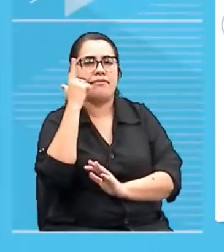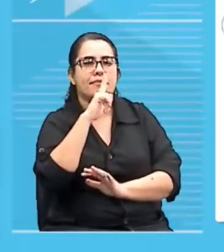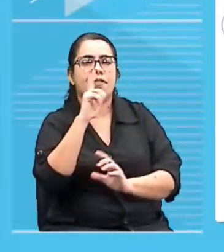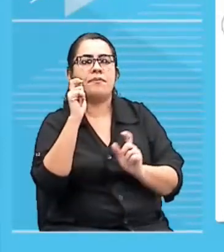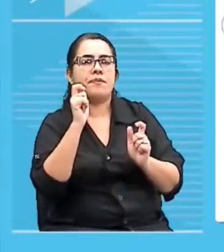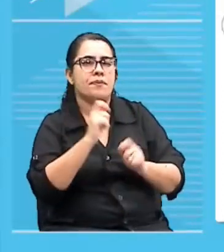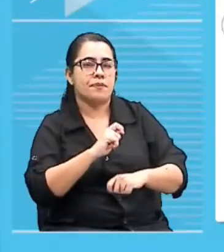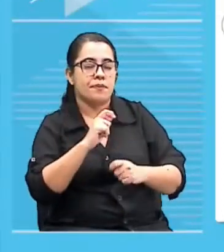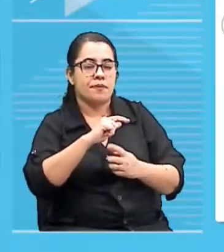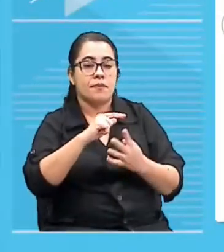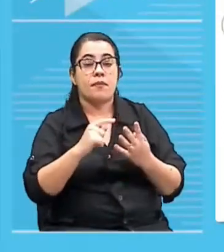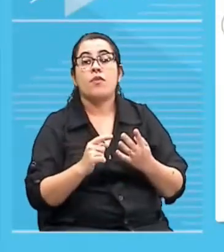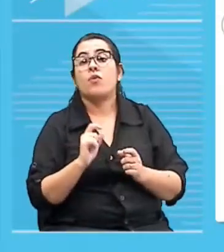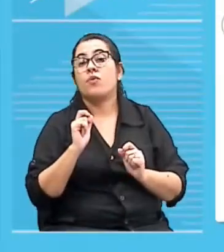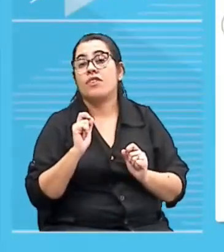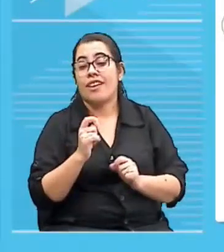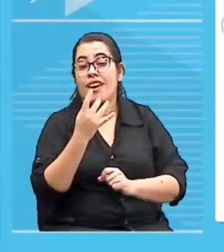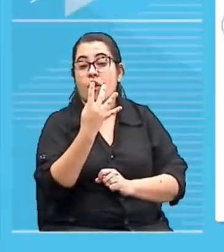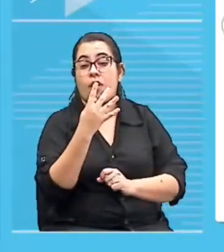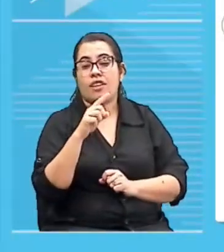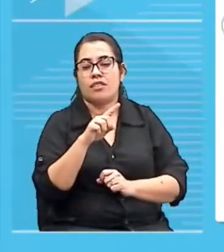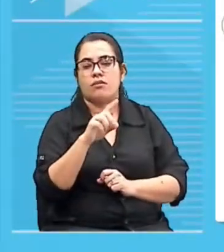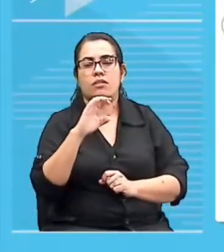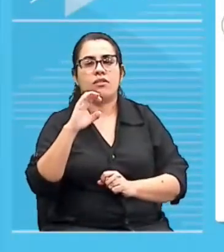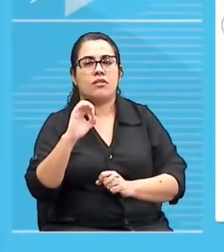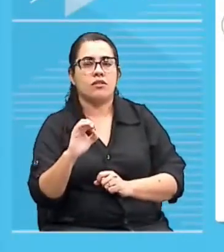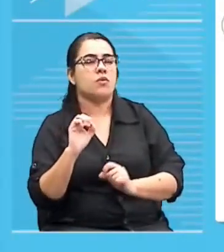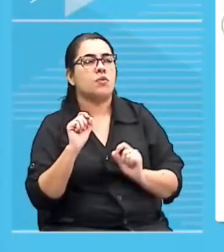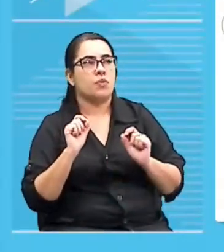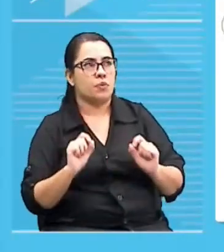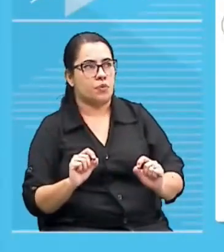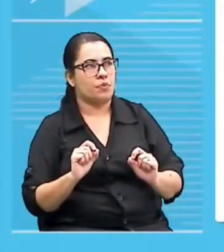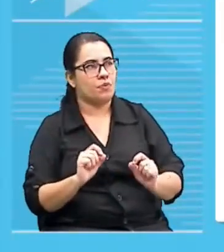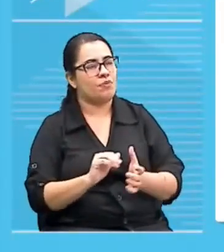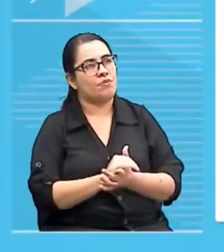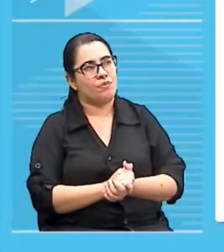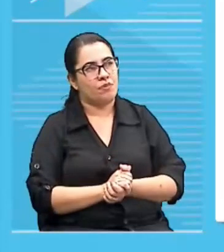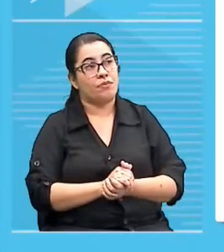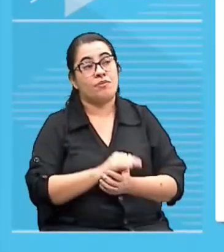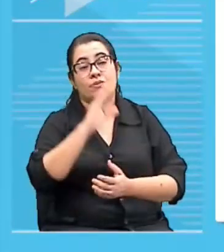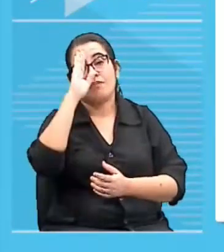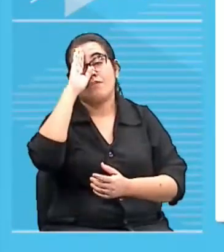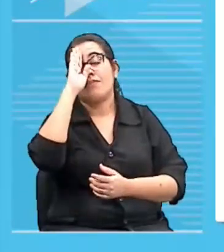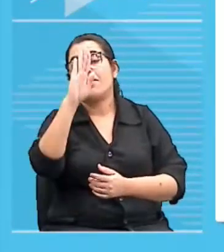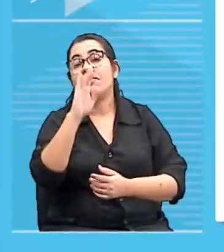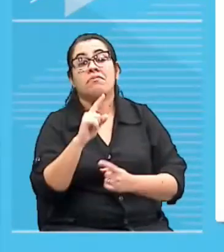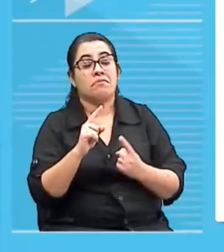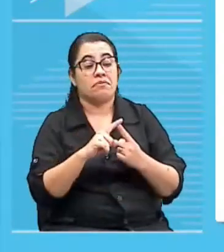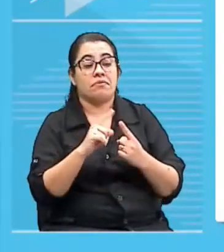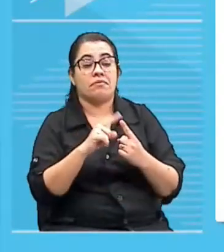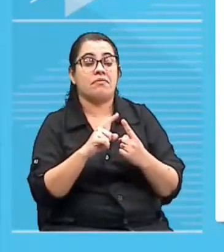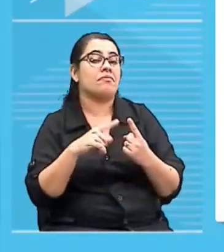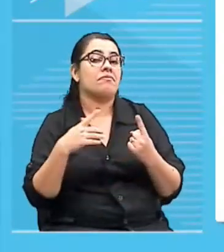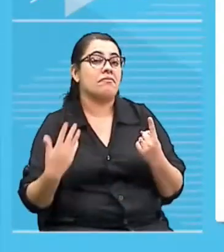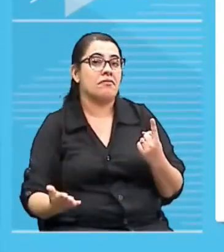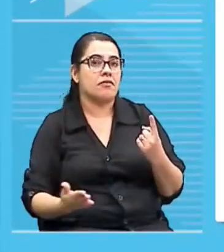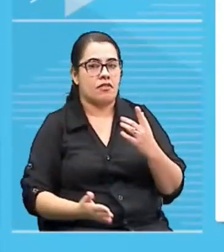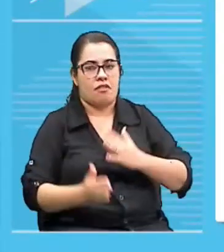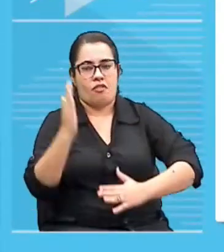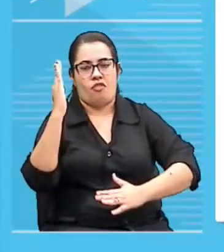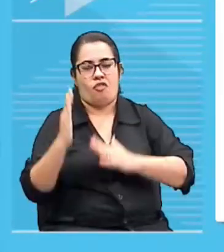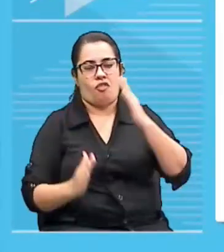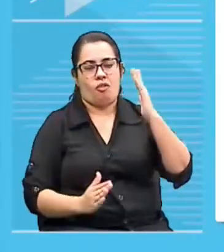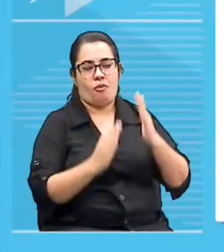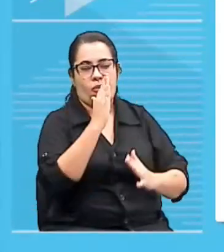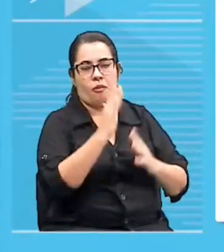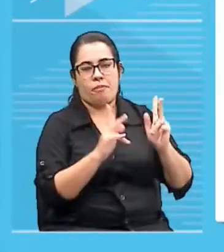A 4.0, certo? E os pilares são, olha aí quem é que está como primeiro, robôs